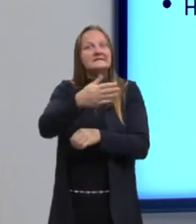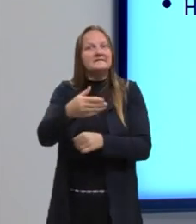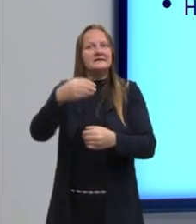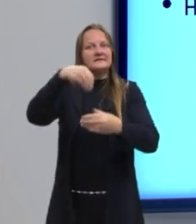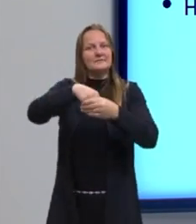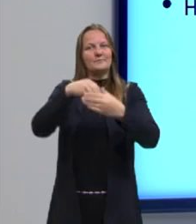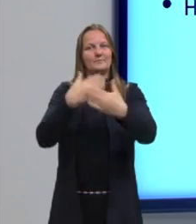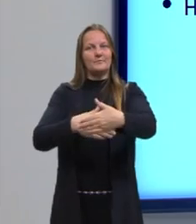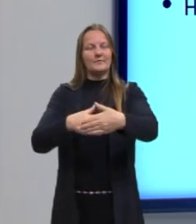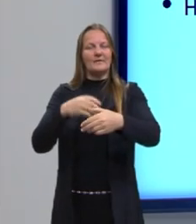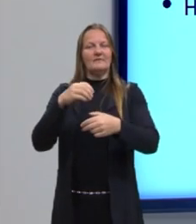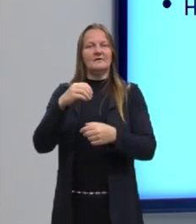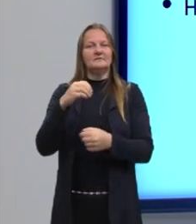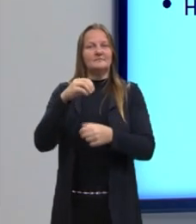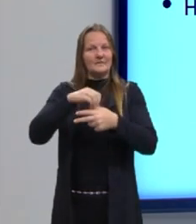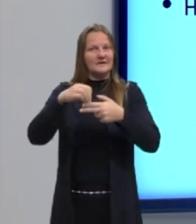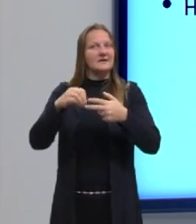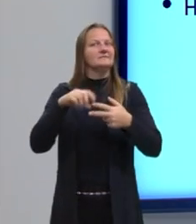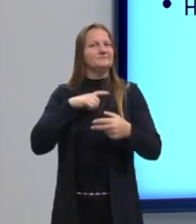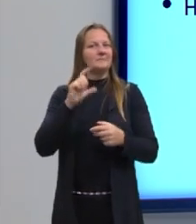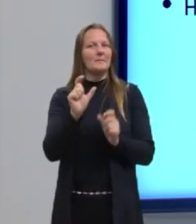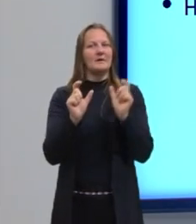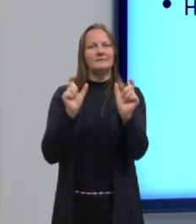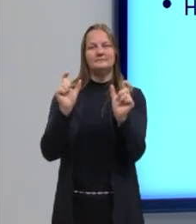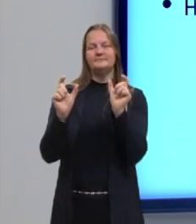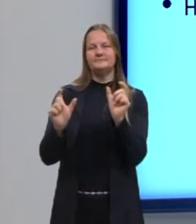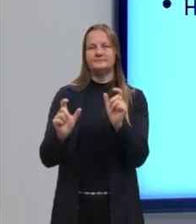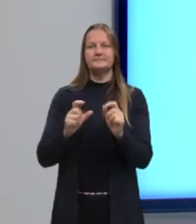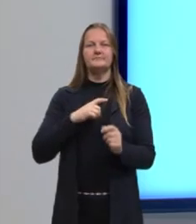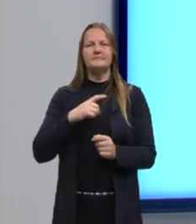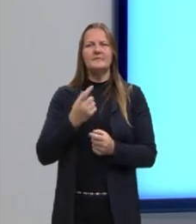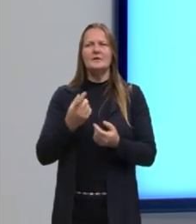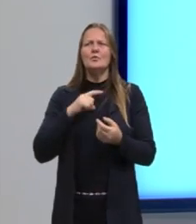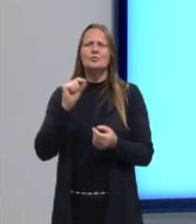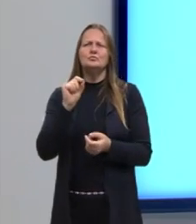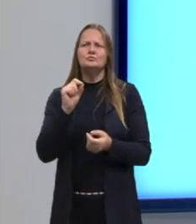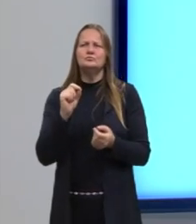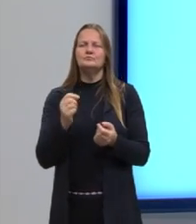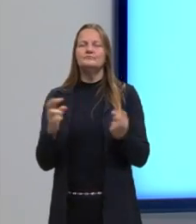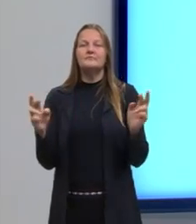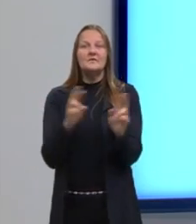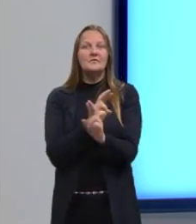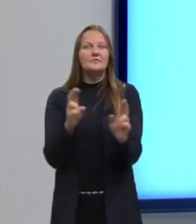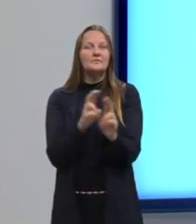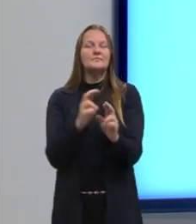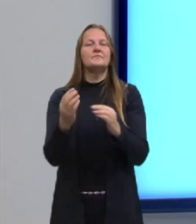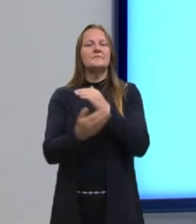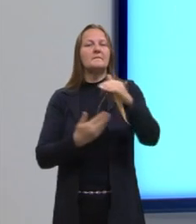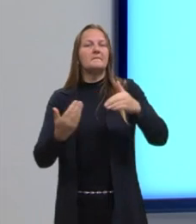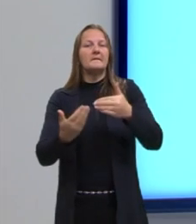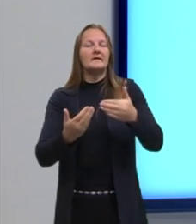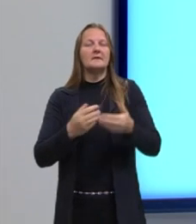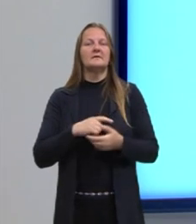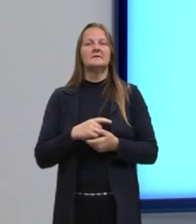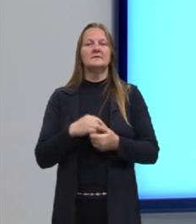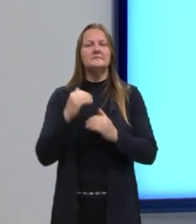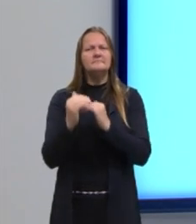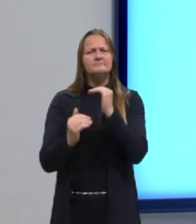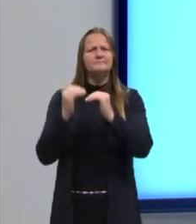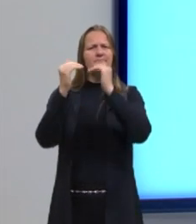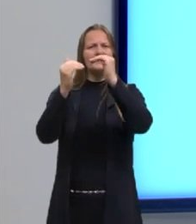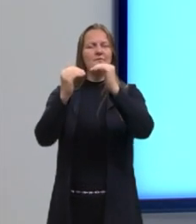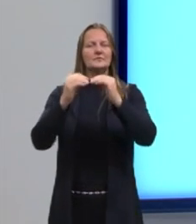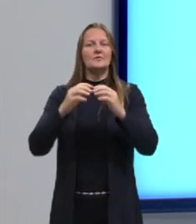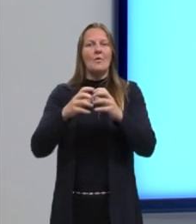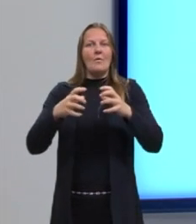até de repente dá uma confundida então todas essas interações né Elas resultaram no desenvolvimento de